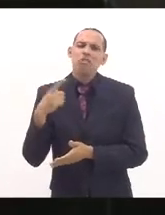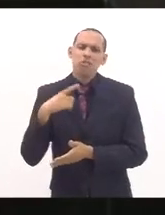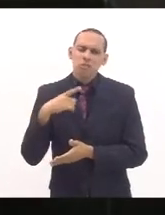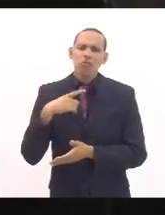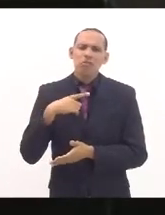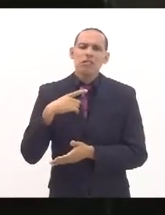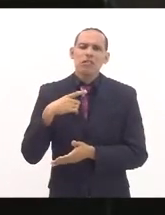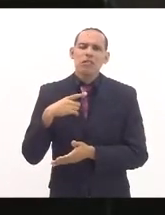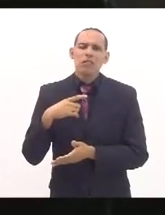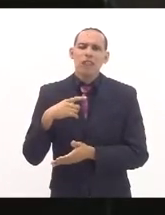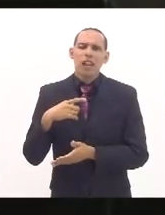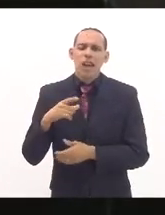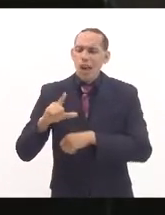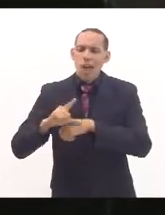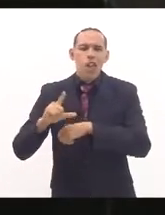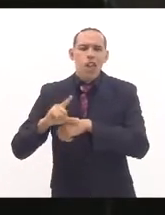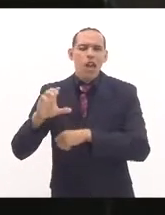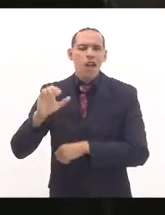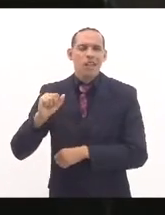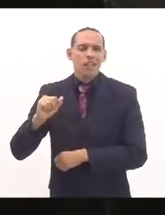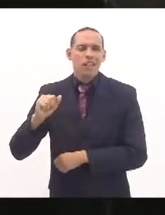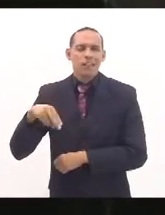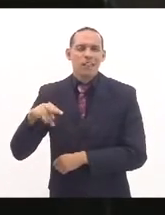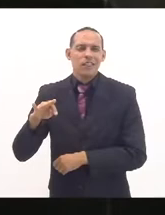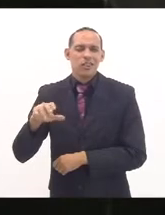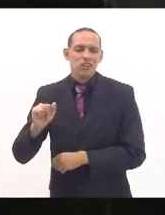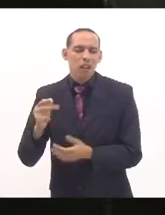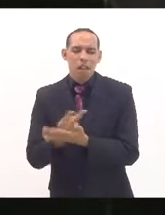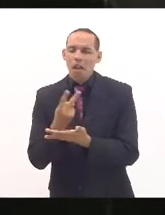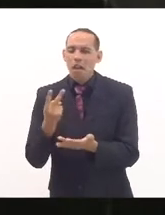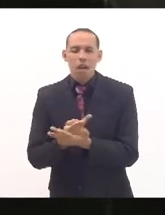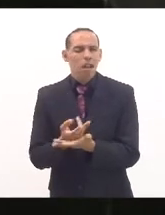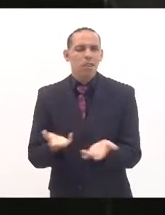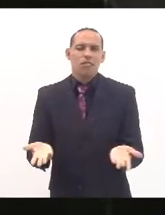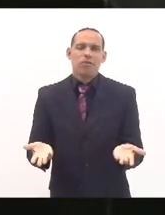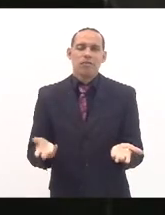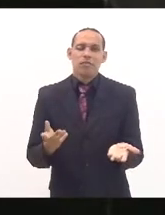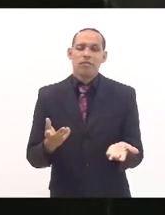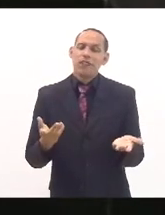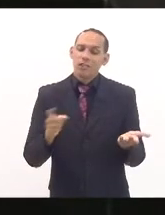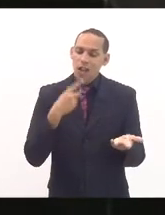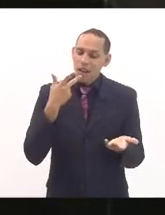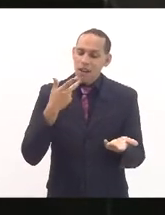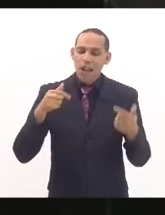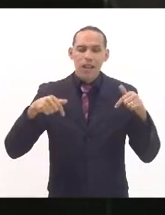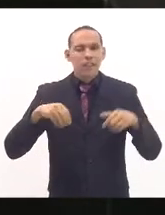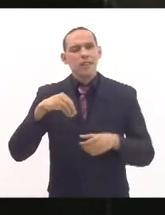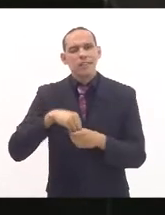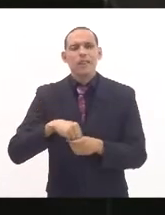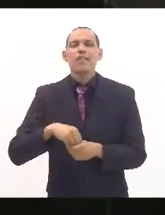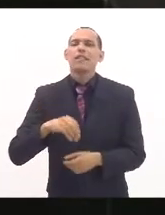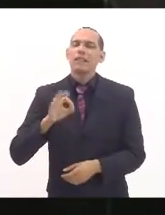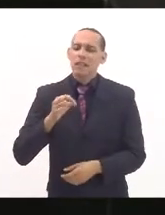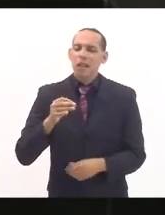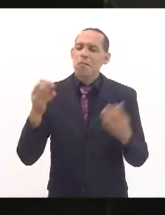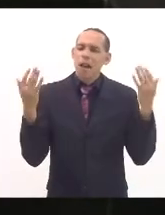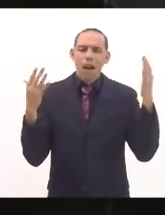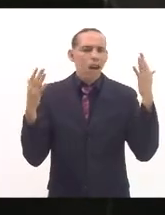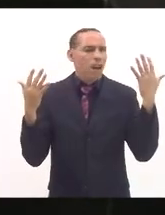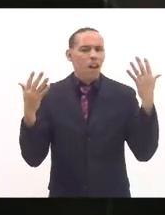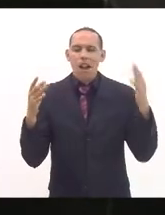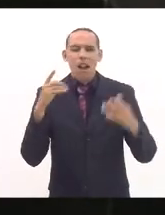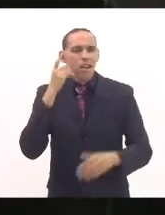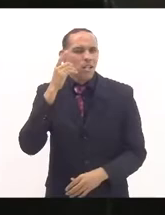cantina que está fazendo tudo errado. Então, é disso que nós estamos falando aqui dentro dessa casa. Parabéns,